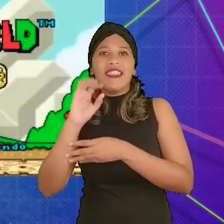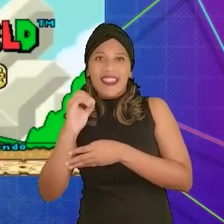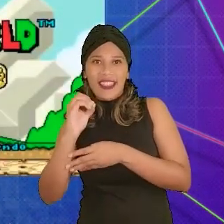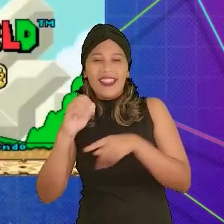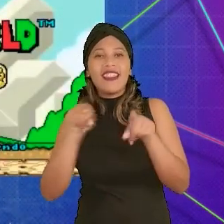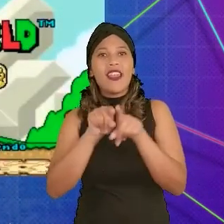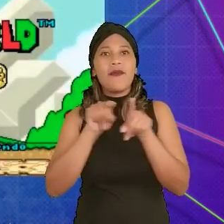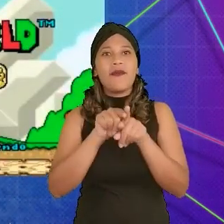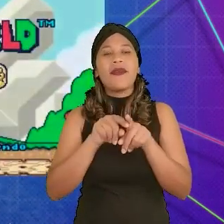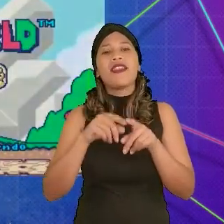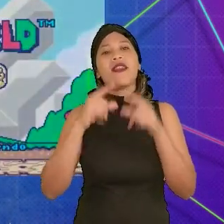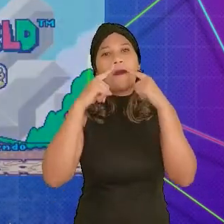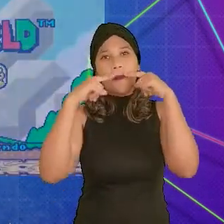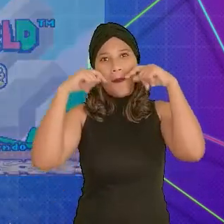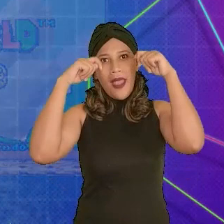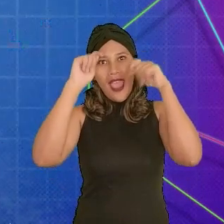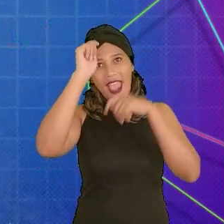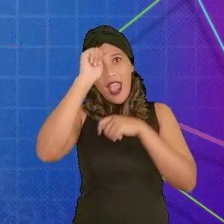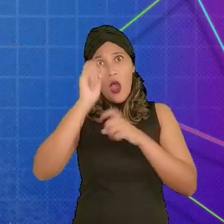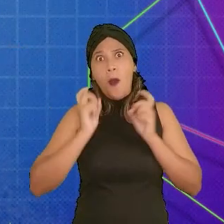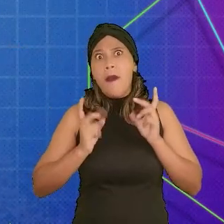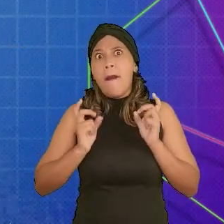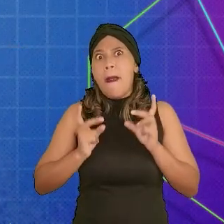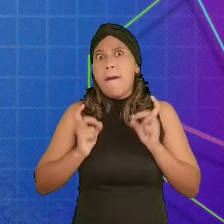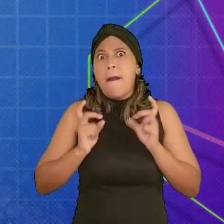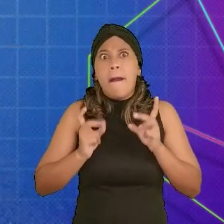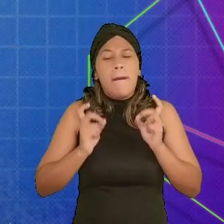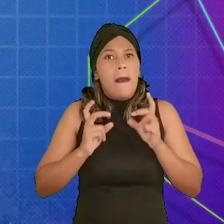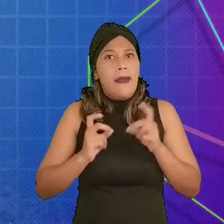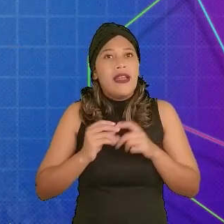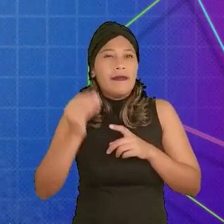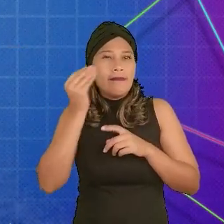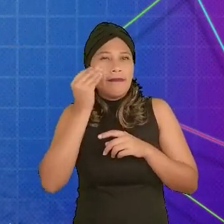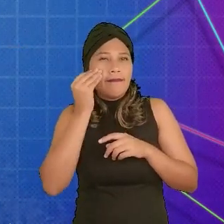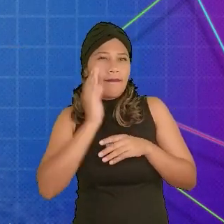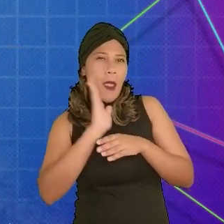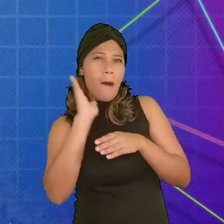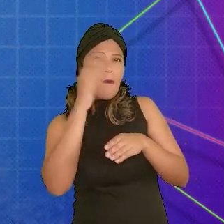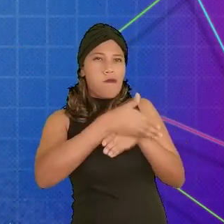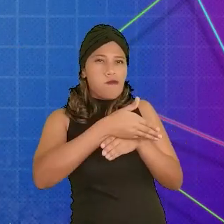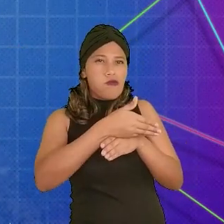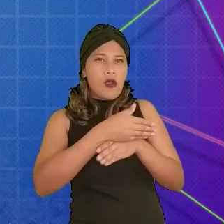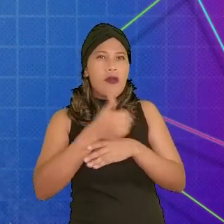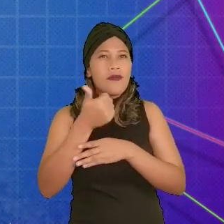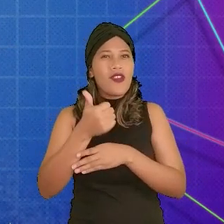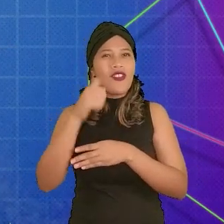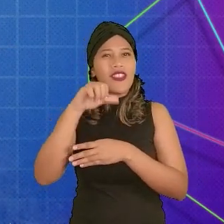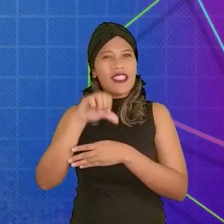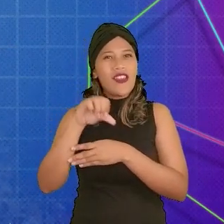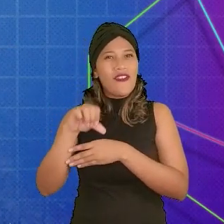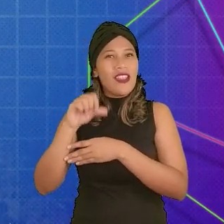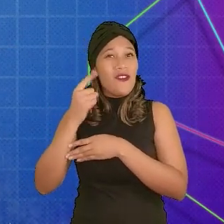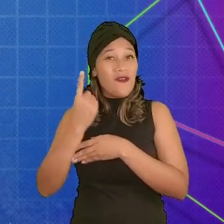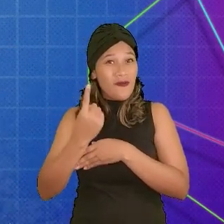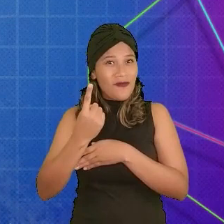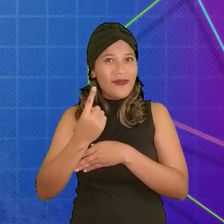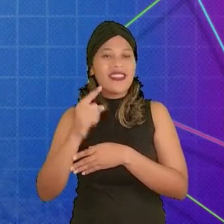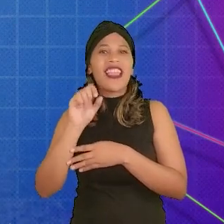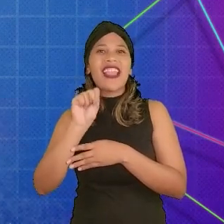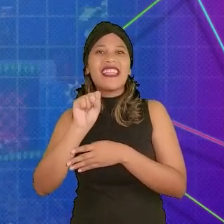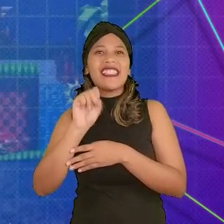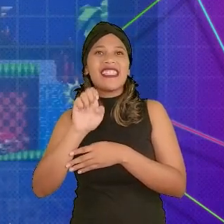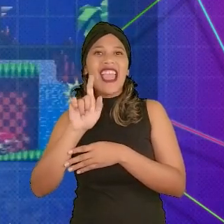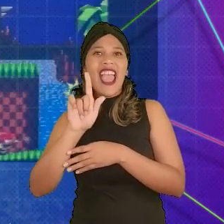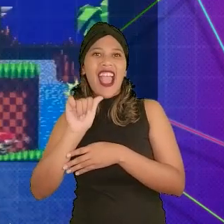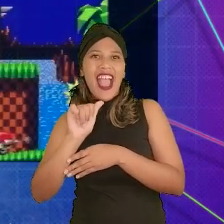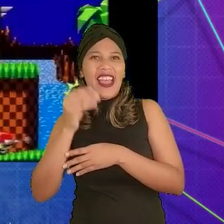World. Grandíssimo sucesso de vendas. Na tentativa de destronar o Mario da Nintendo, em 1991, a Sega